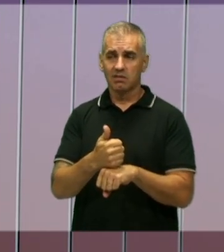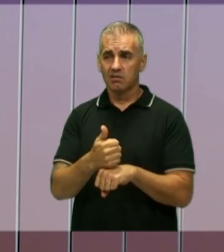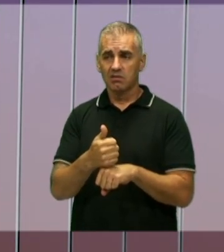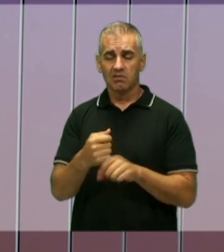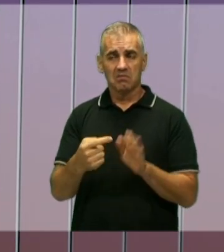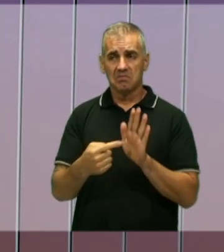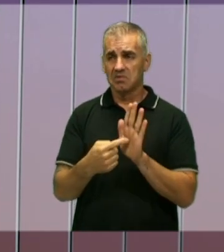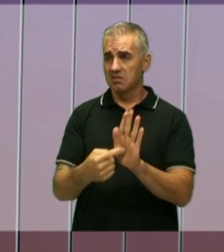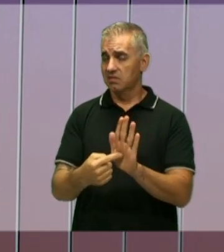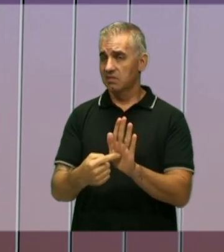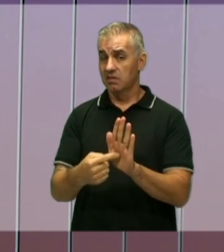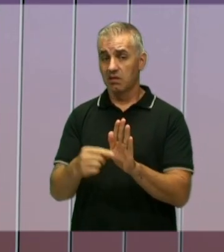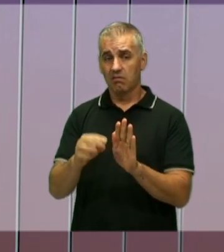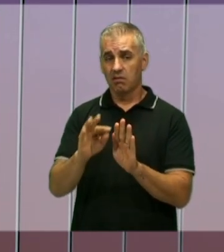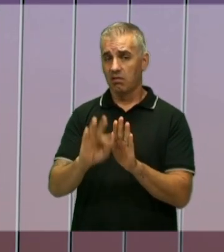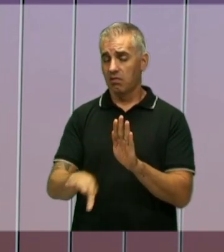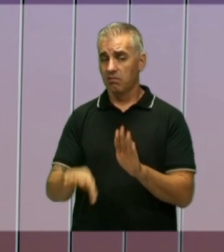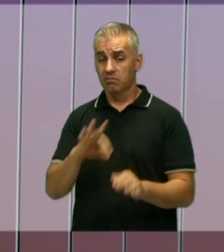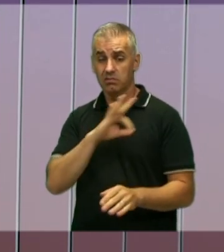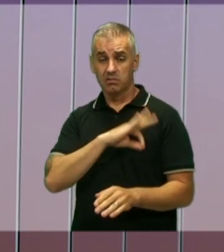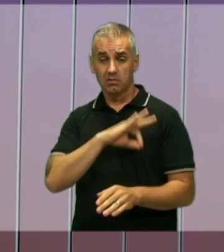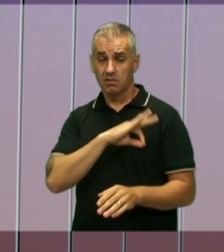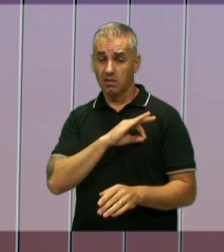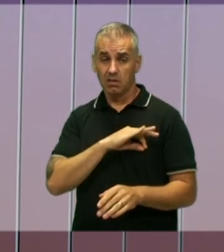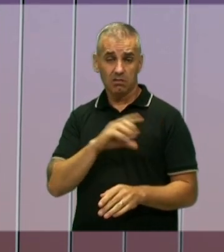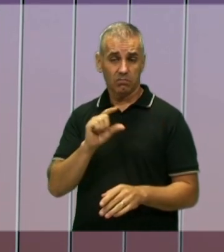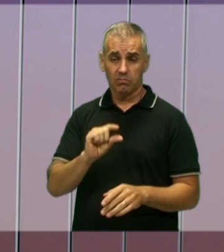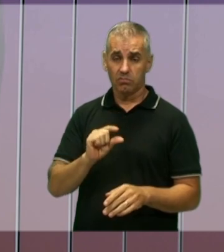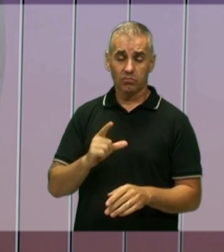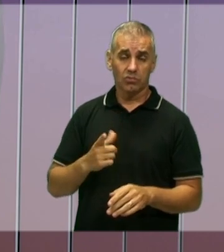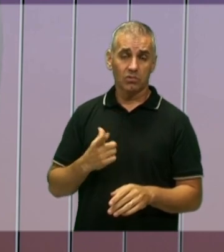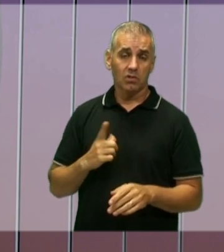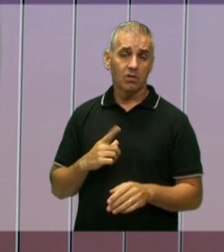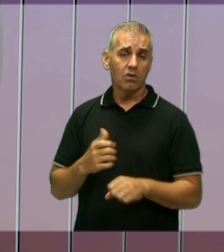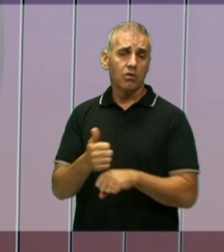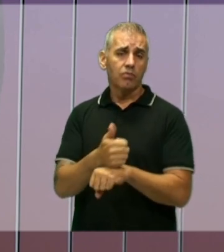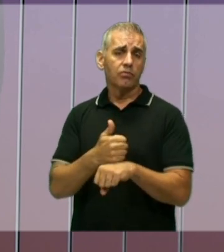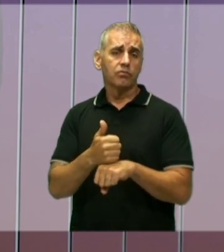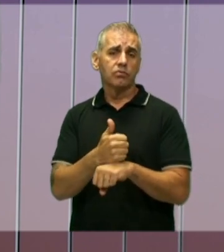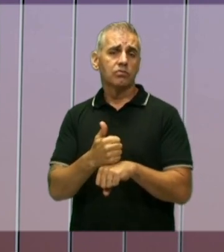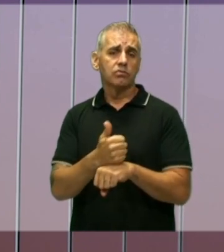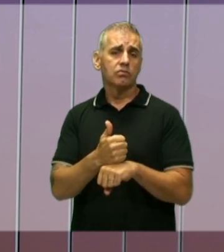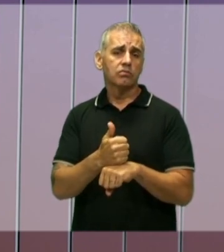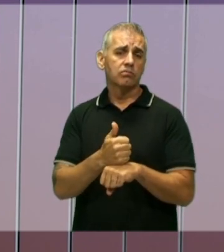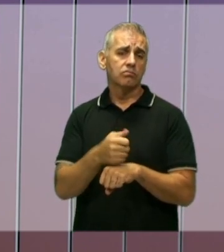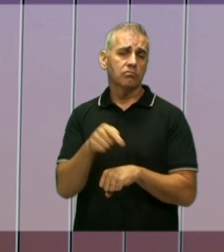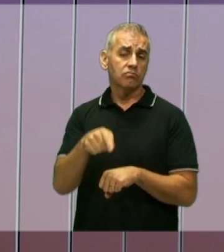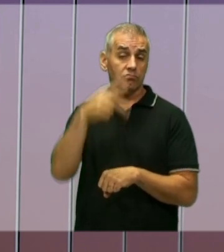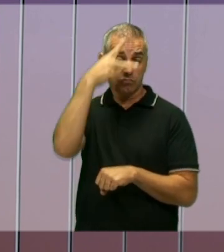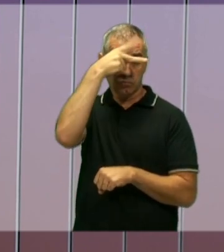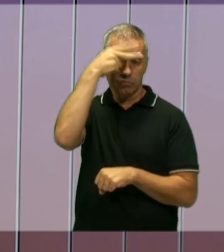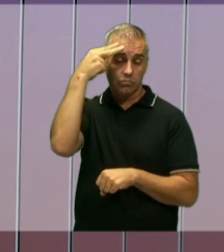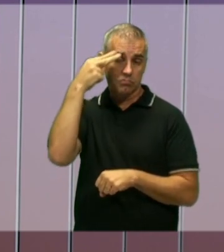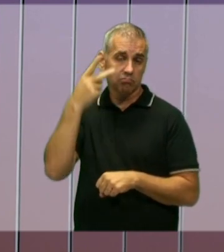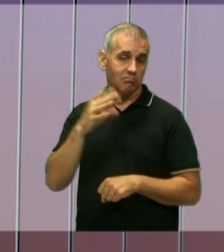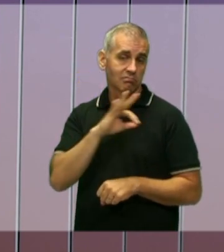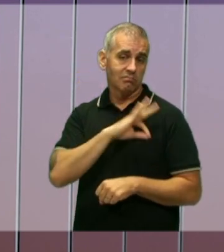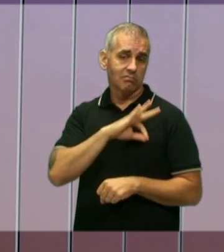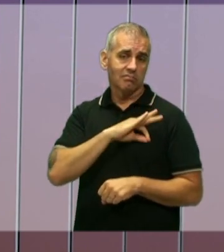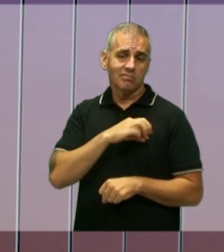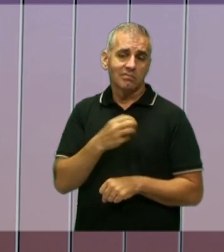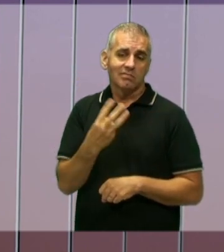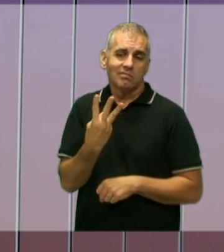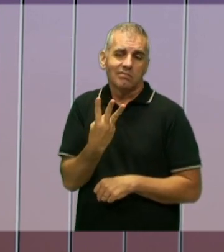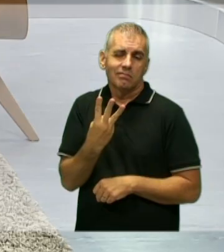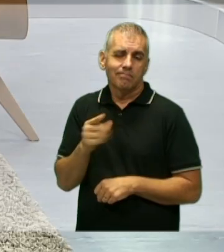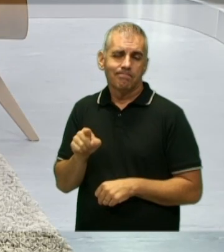ou descredibilizá-la, ou dizer que ela ganha pouco. Enfim, mas digamos que um profissional do nosso município, ele ganha R$3.000